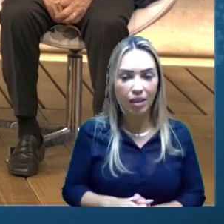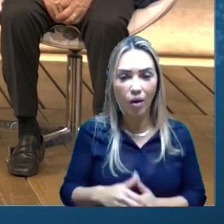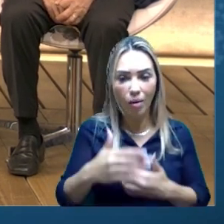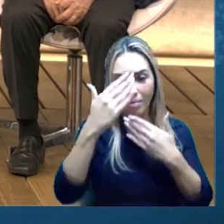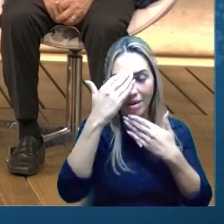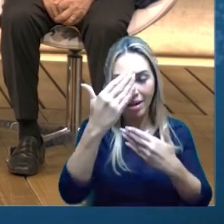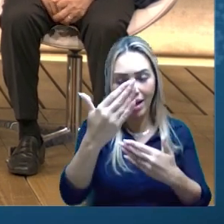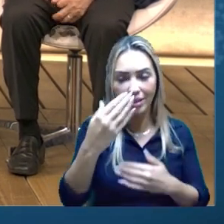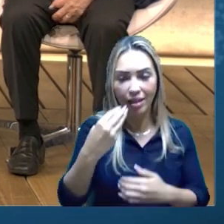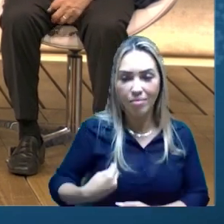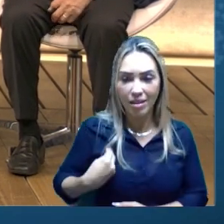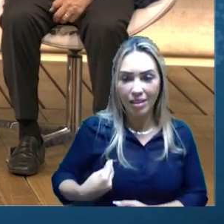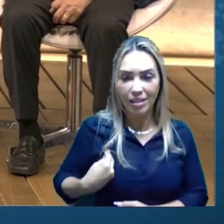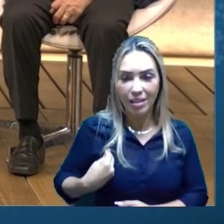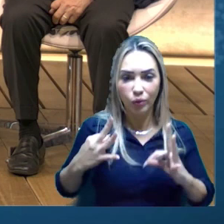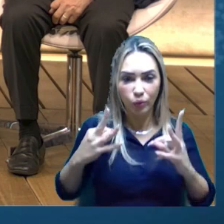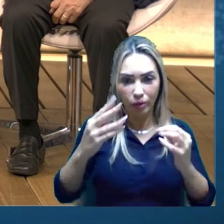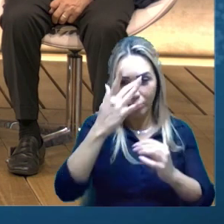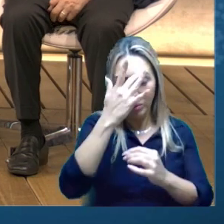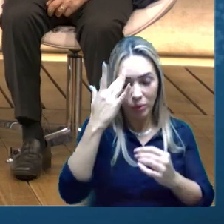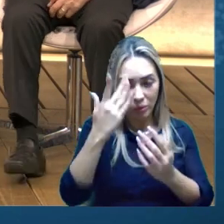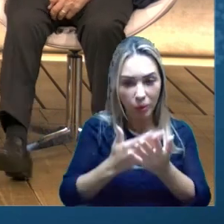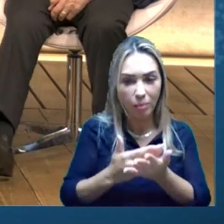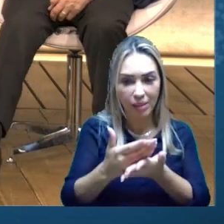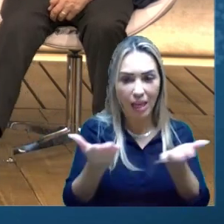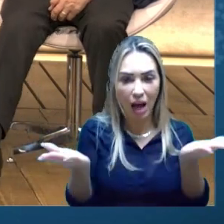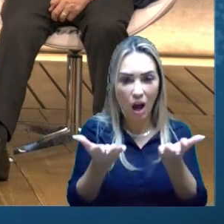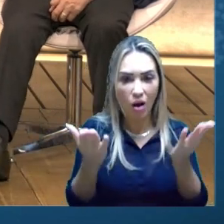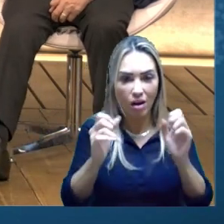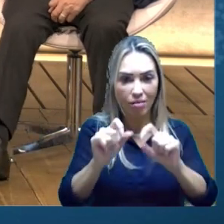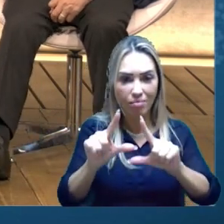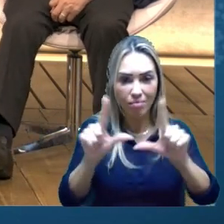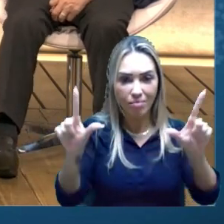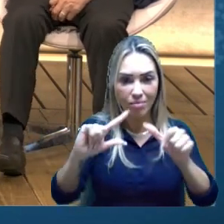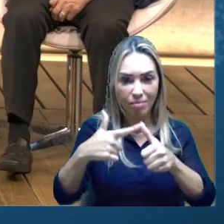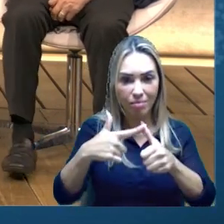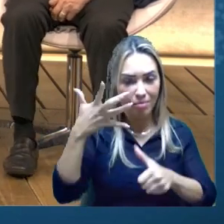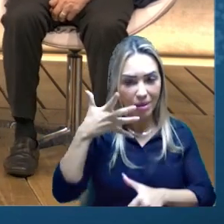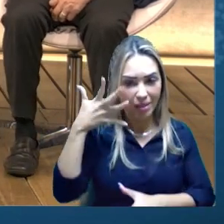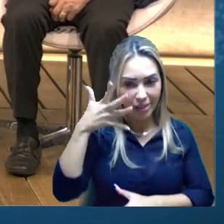de todos, e vamos iniciar com a nossa primeira palestrante.